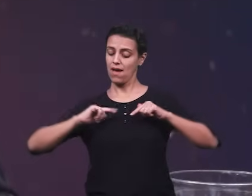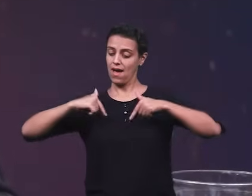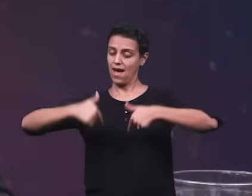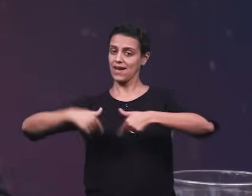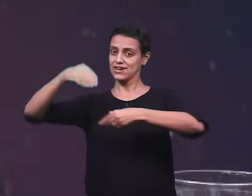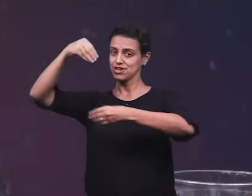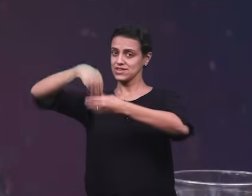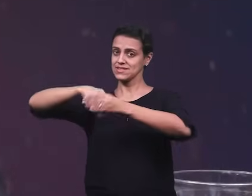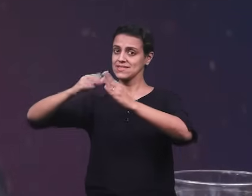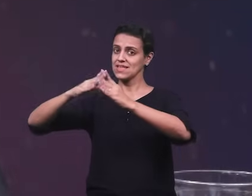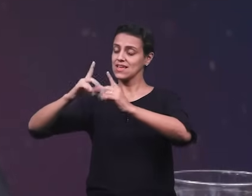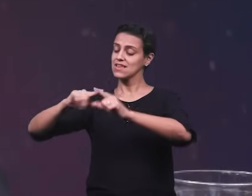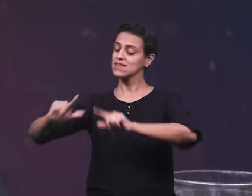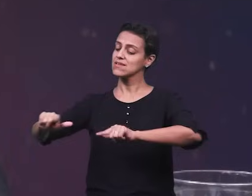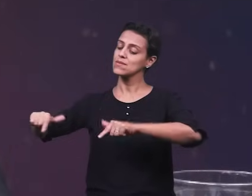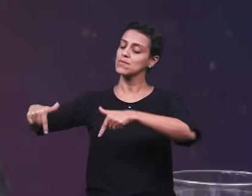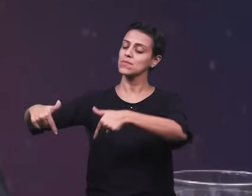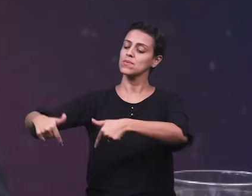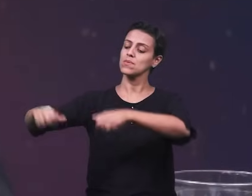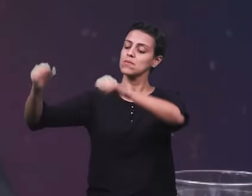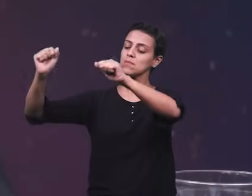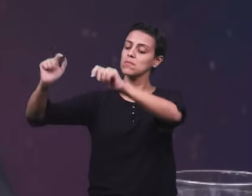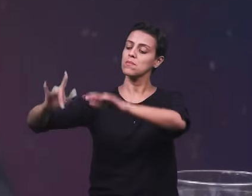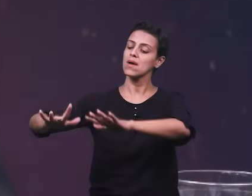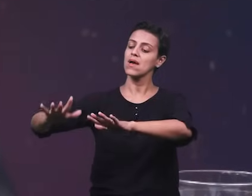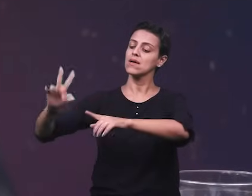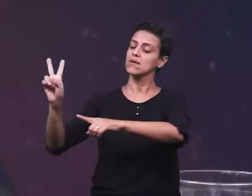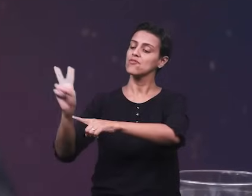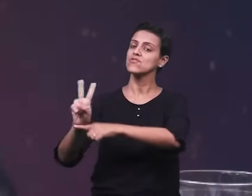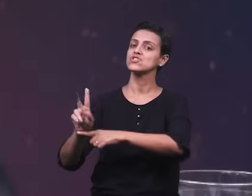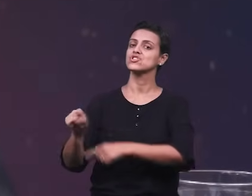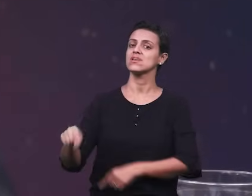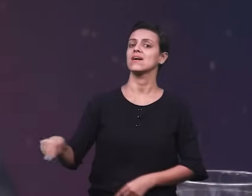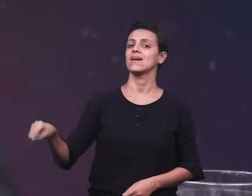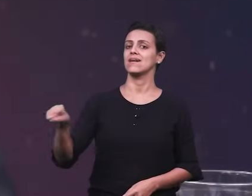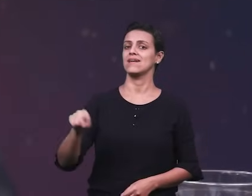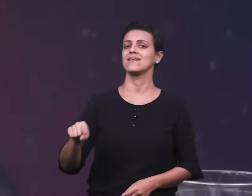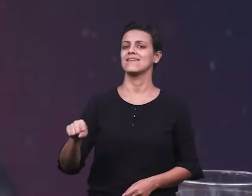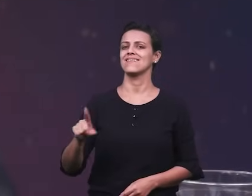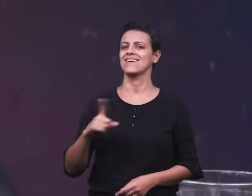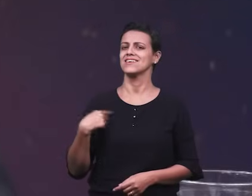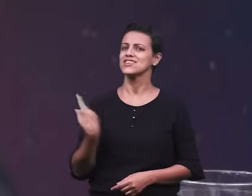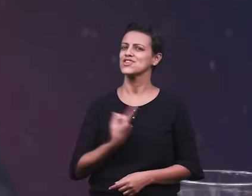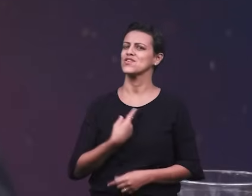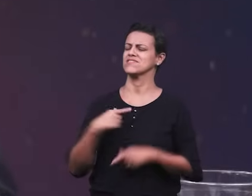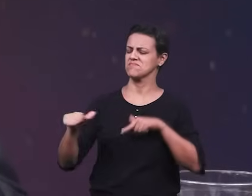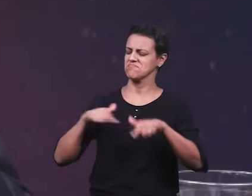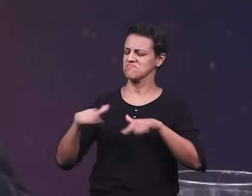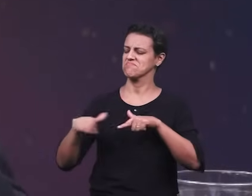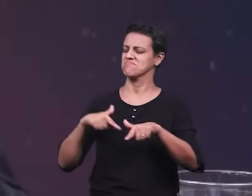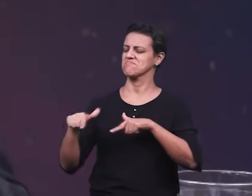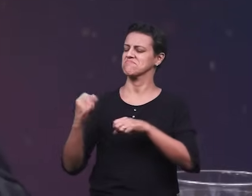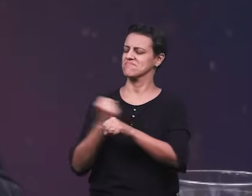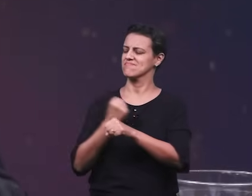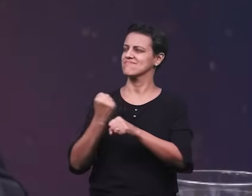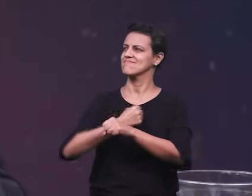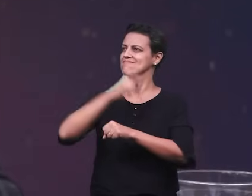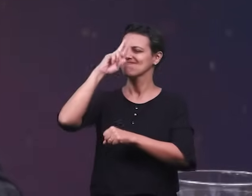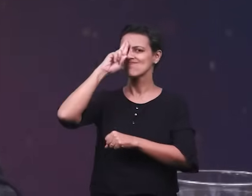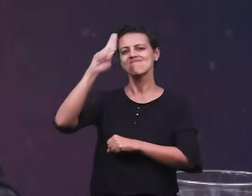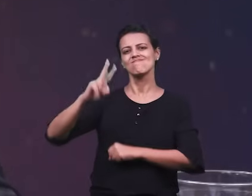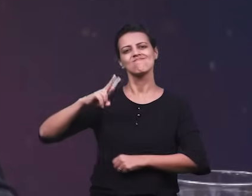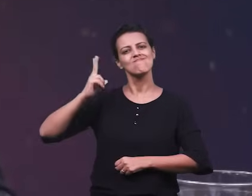na igreja, nos dando, através da vigilância, nós trabalhamos para o Senhor. E os órgãos sensoriais vão